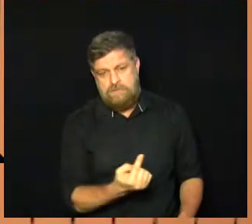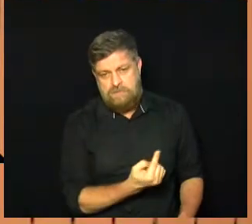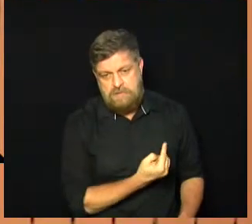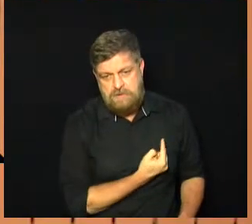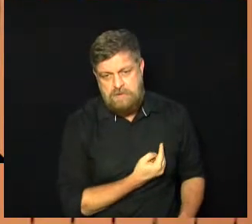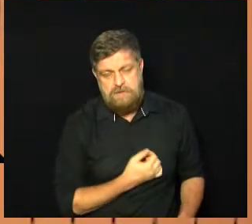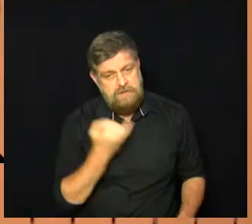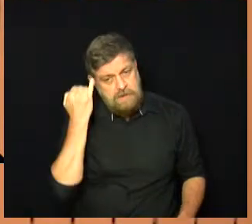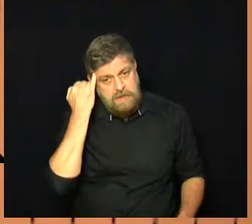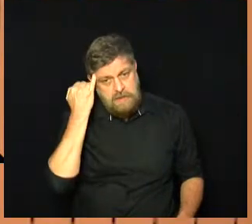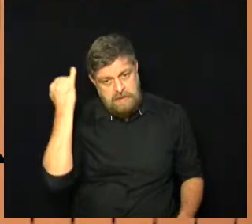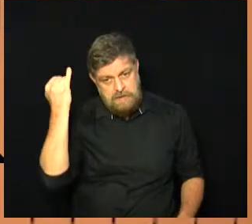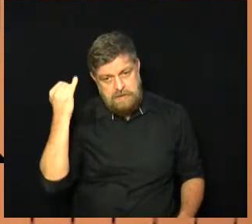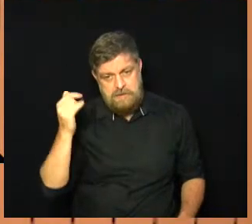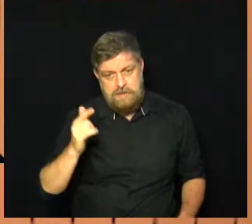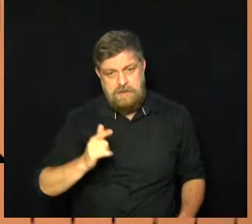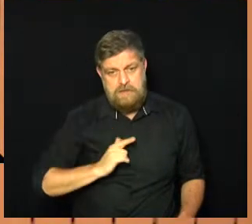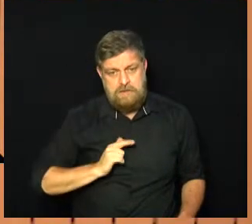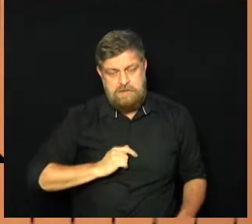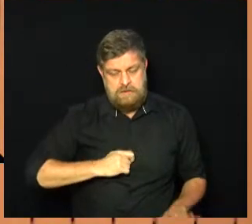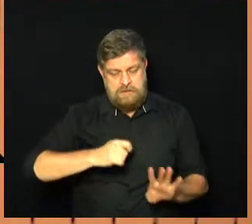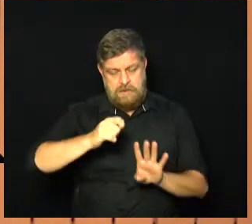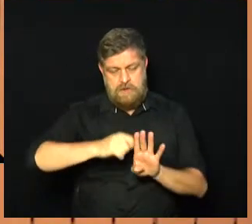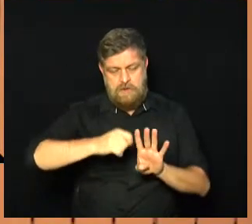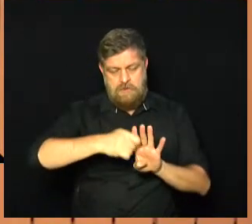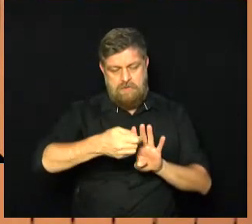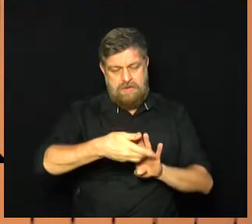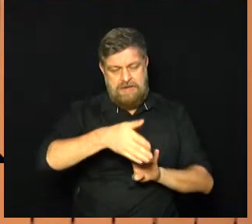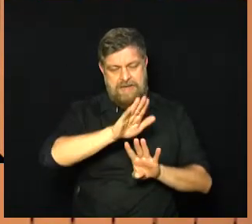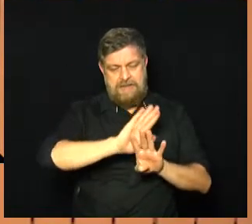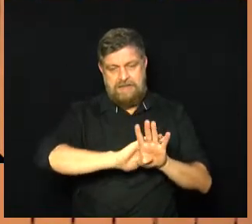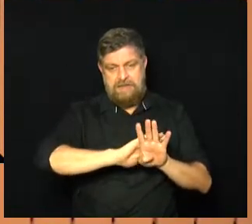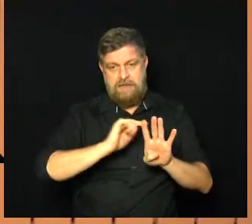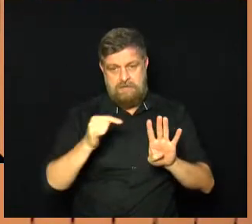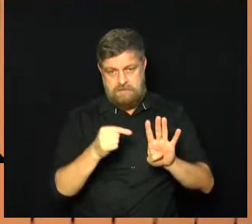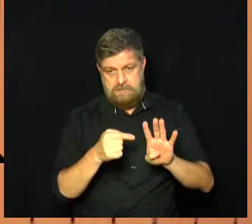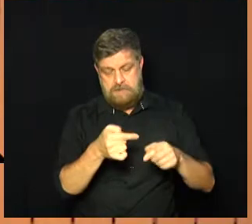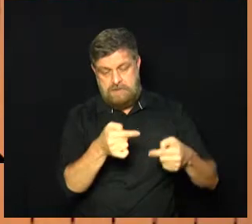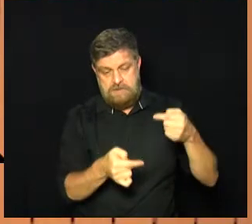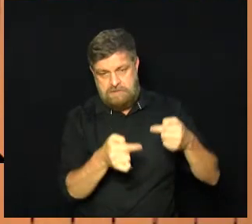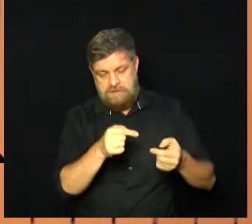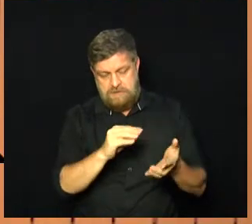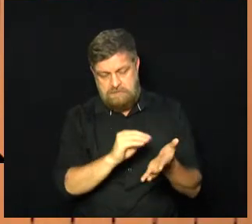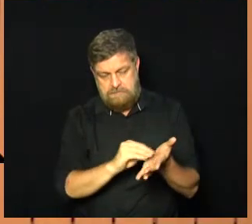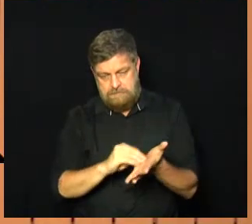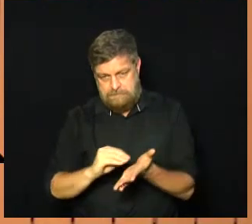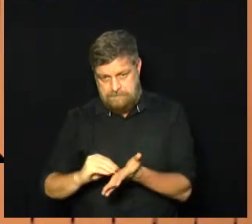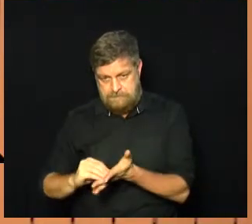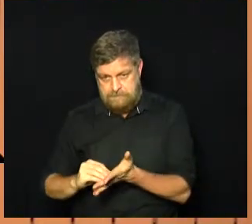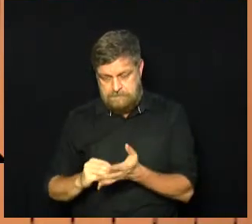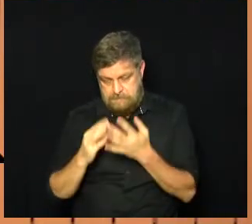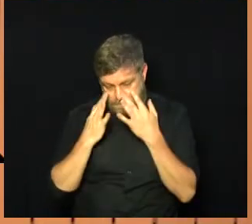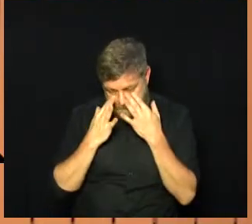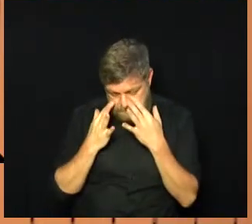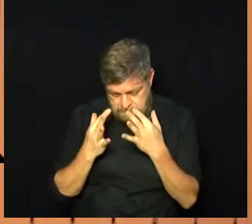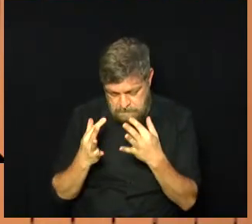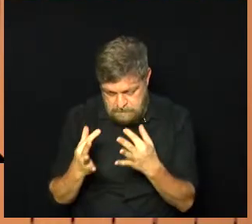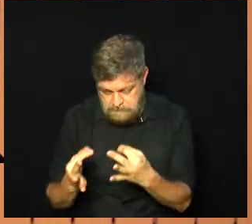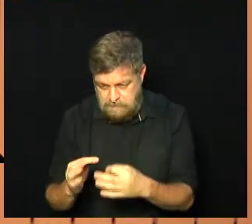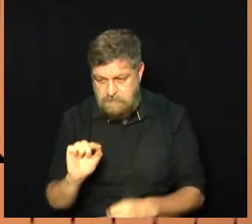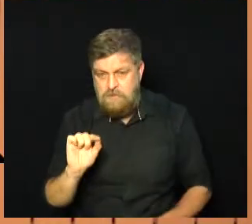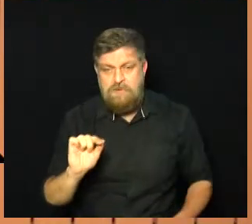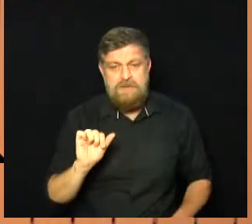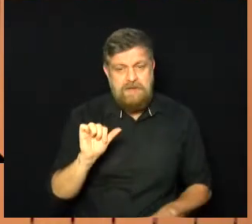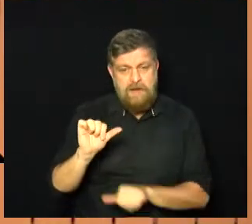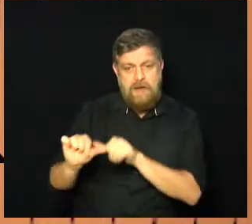A ideia é que a gente tire um calendário, né, um novo calendário de debates, olhando, observando as alterações que a gente está